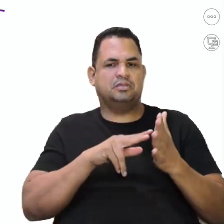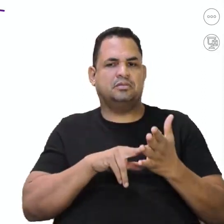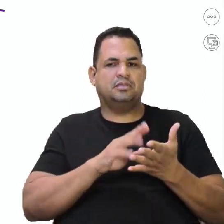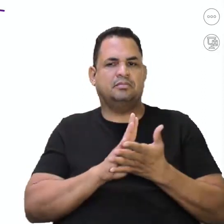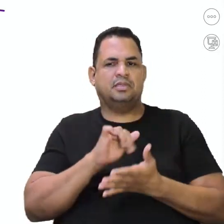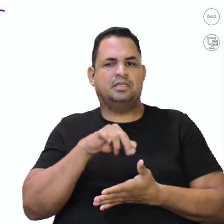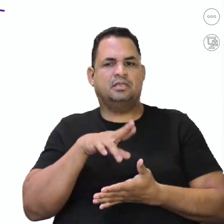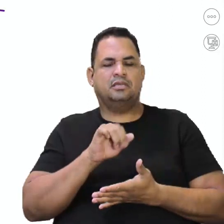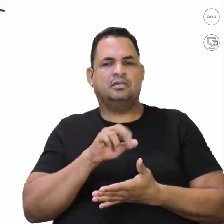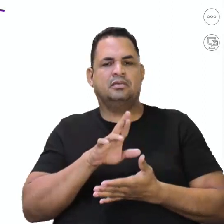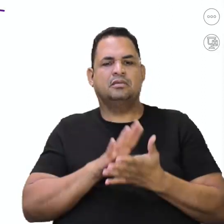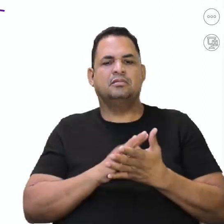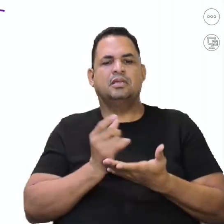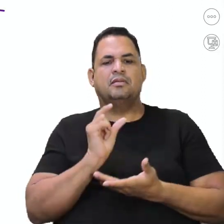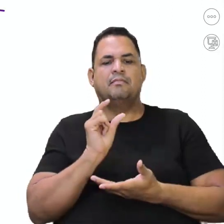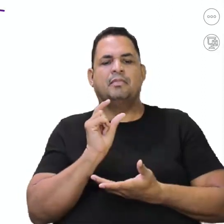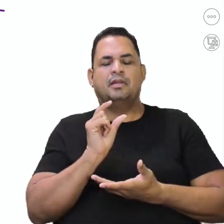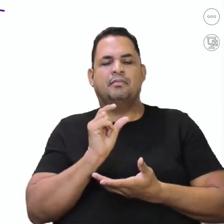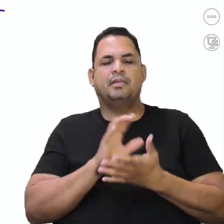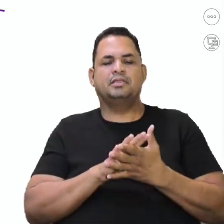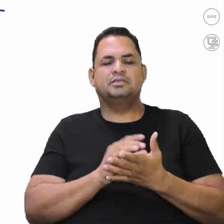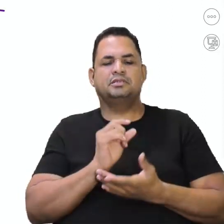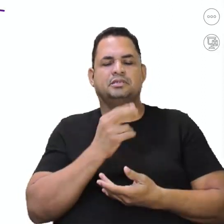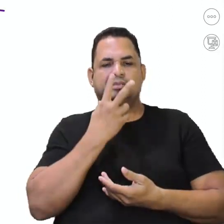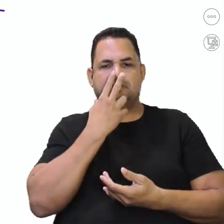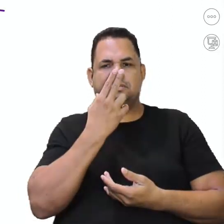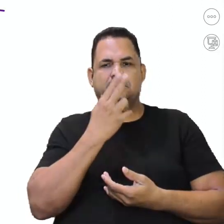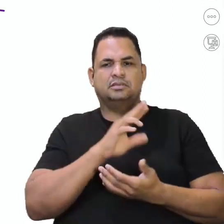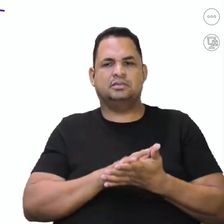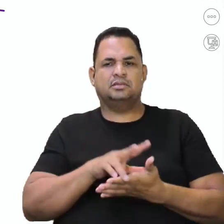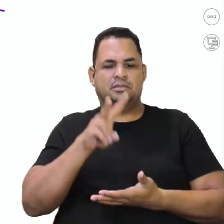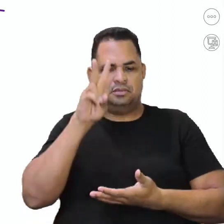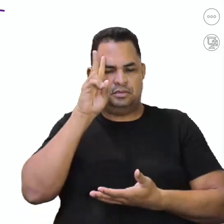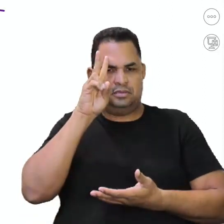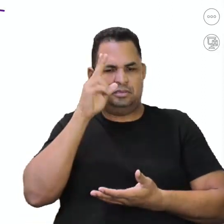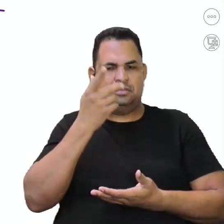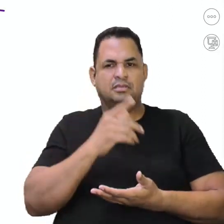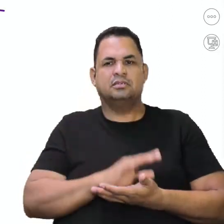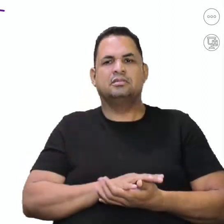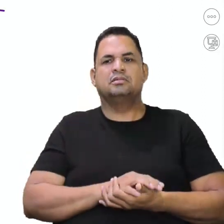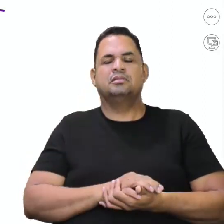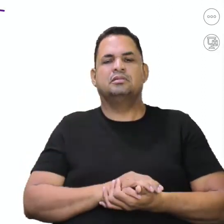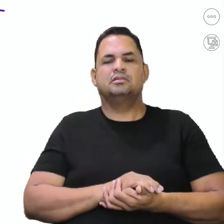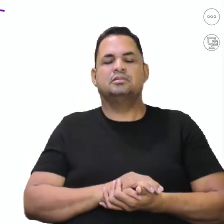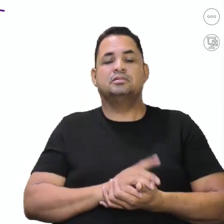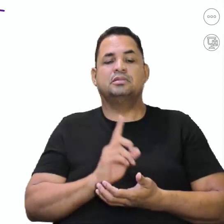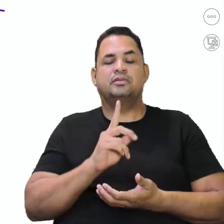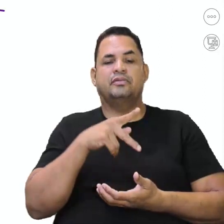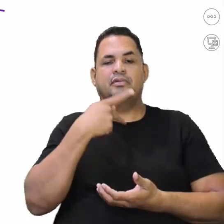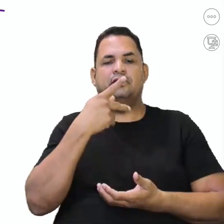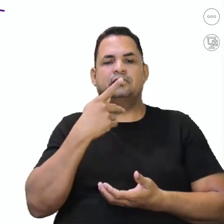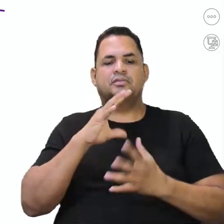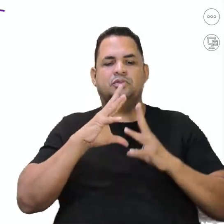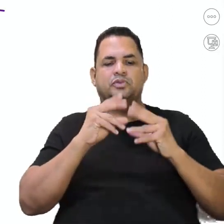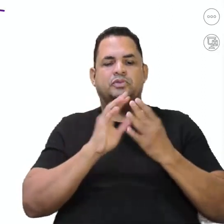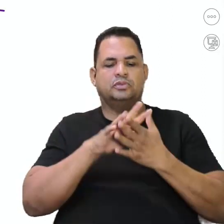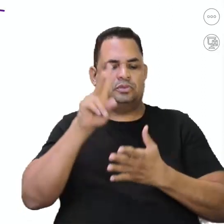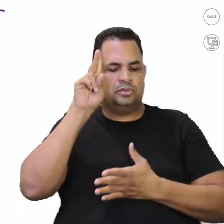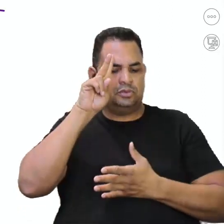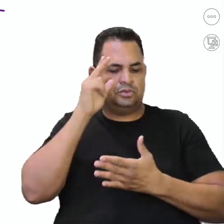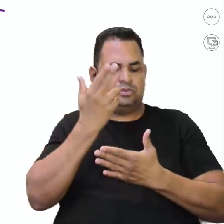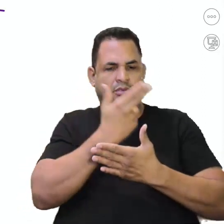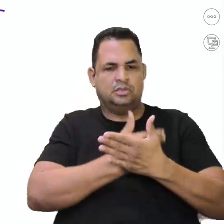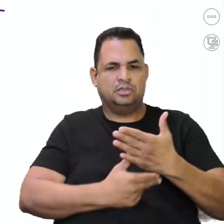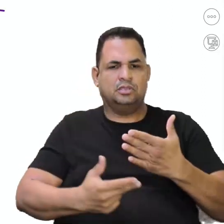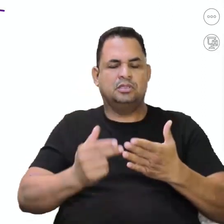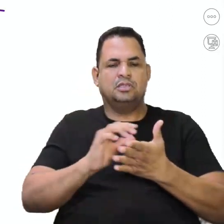manicure, porque é uma palavra cognata. Então você vê aí e lembra o seguinte, uma coisa que eu não comentei para vocês. Toda história ilustrada,